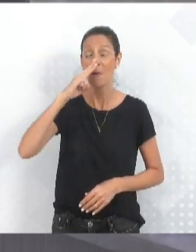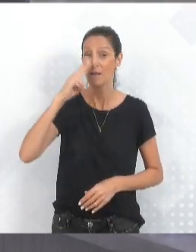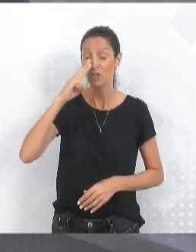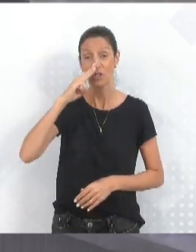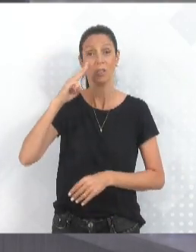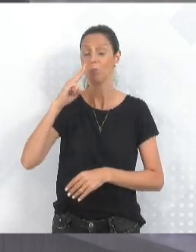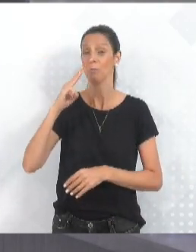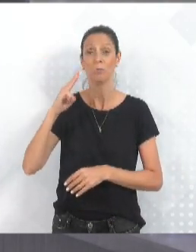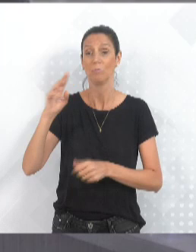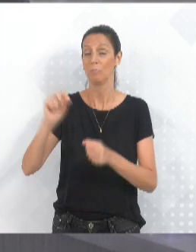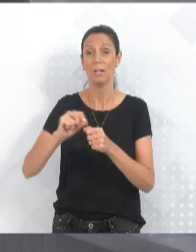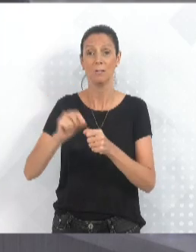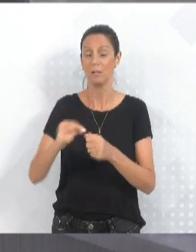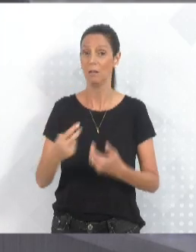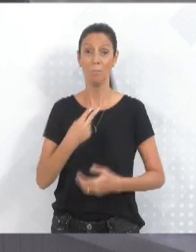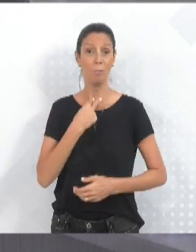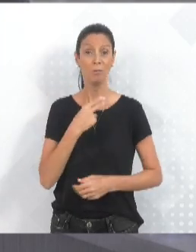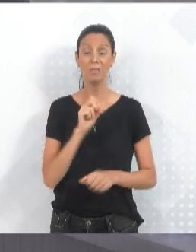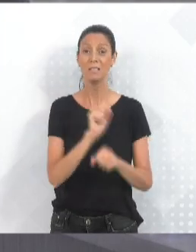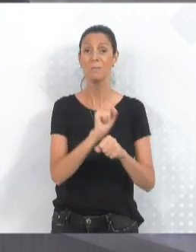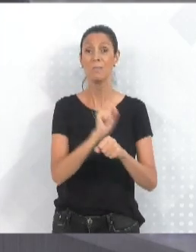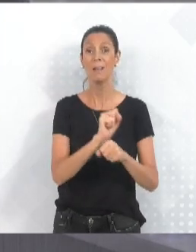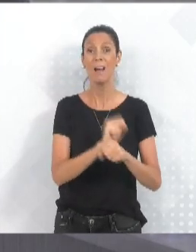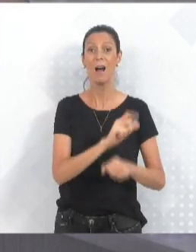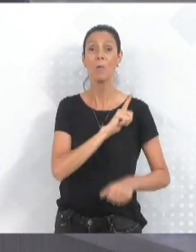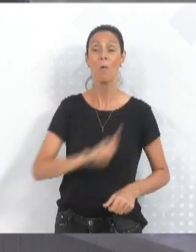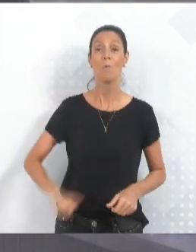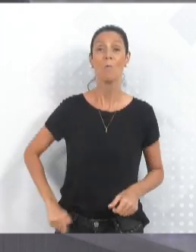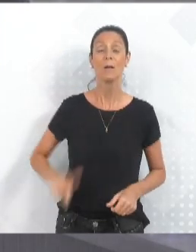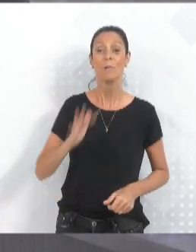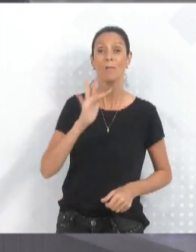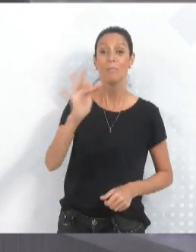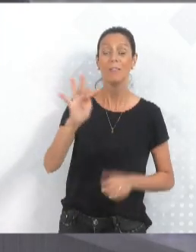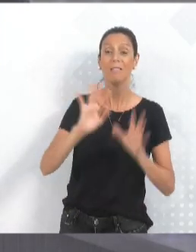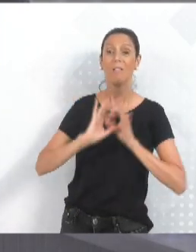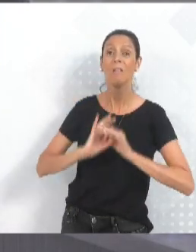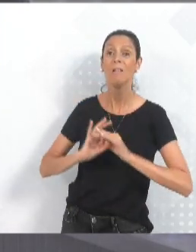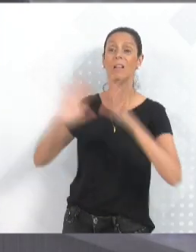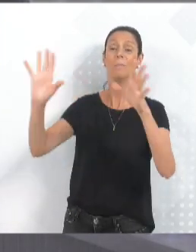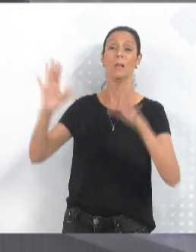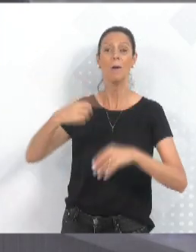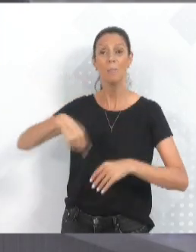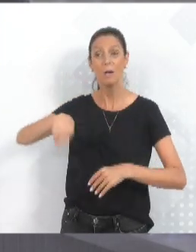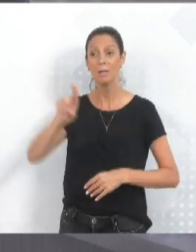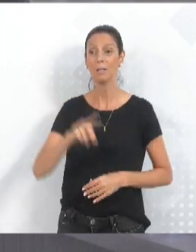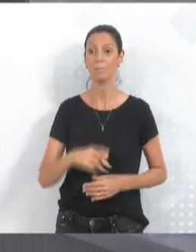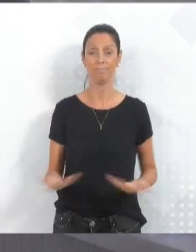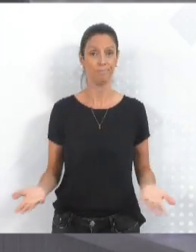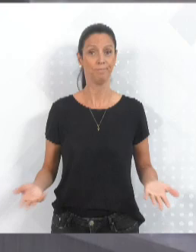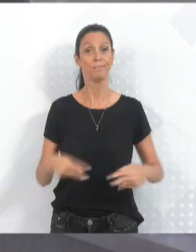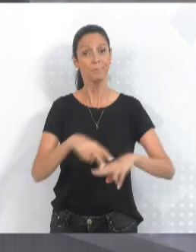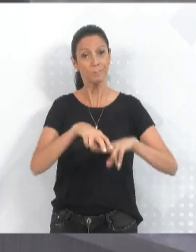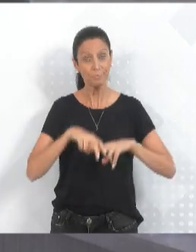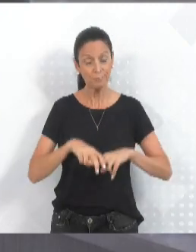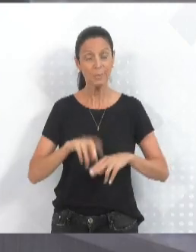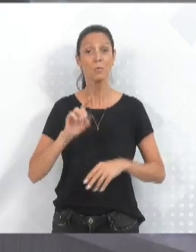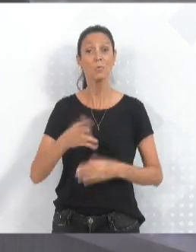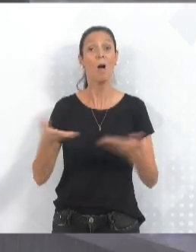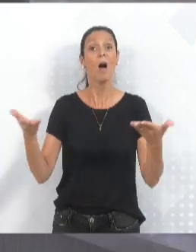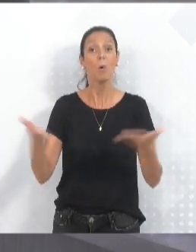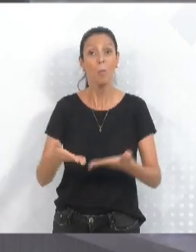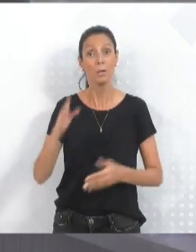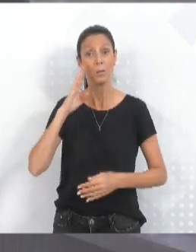do amoroso ou seja da força maior que esse país tem que é o presidente da república por isso que só foi acionado